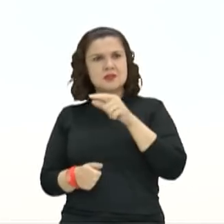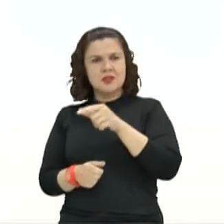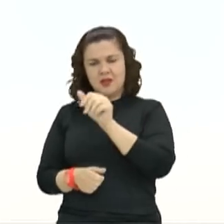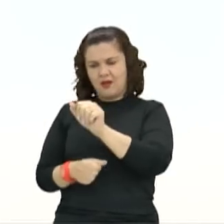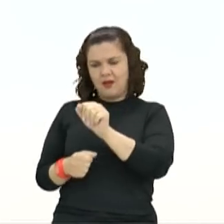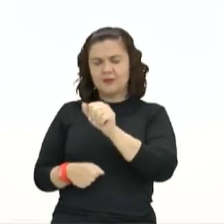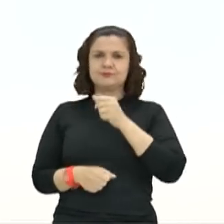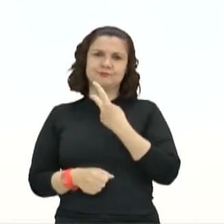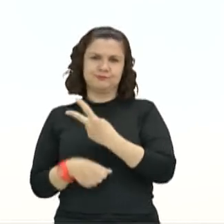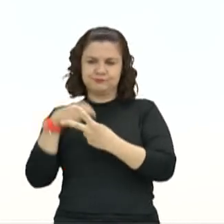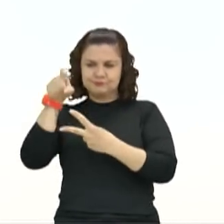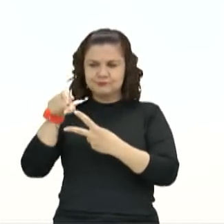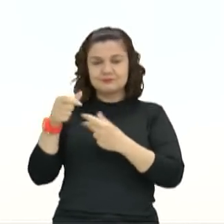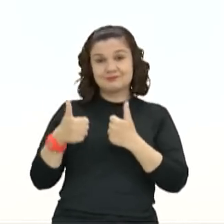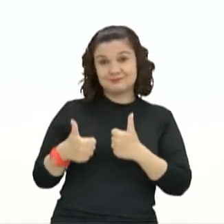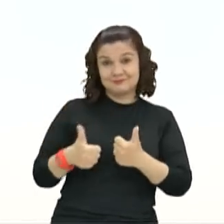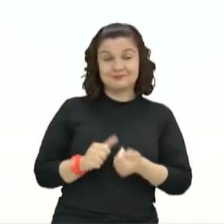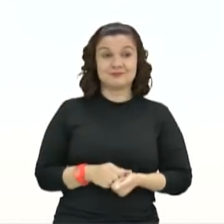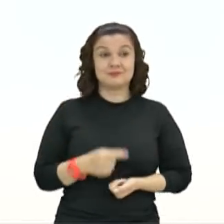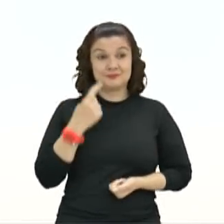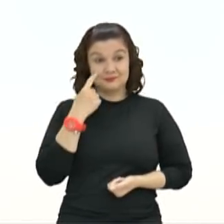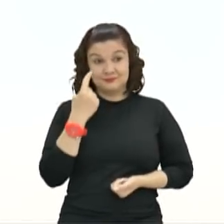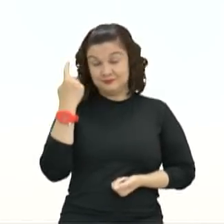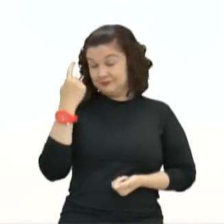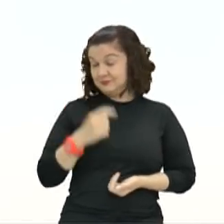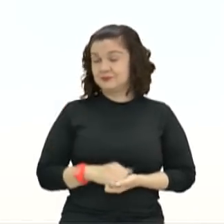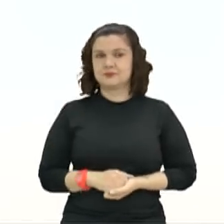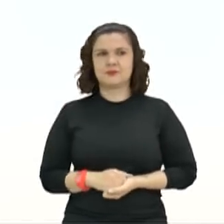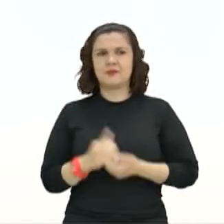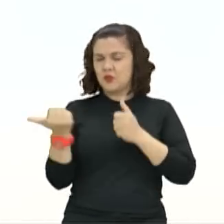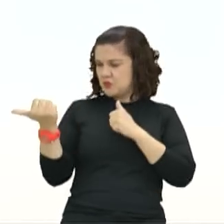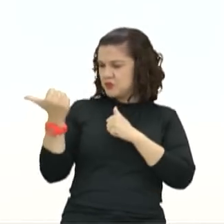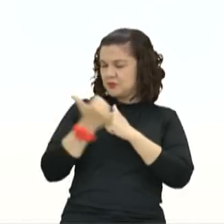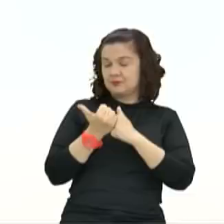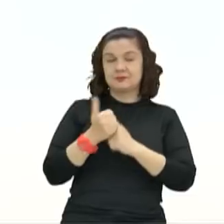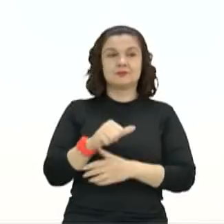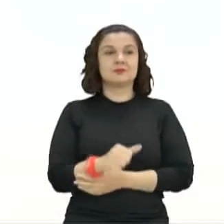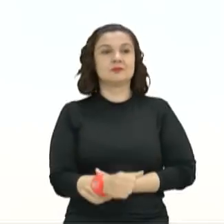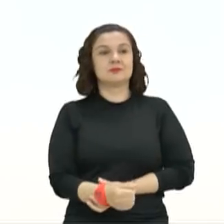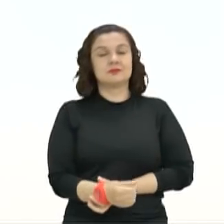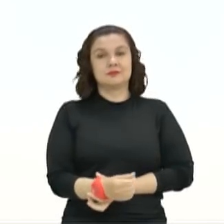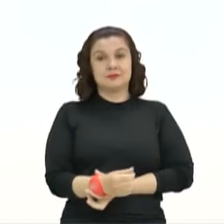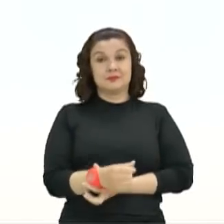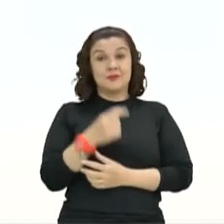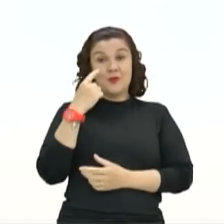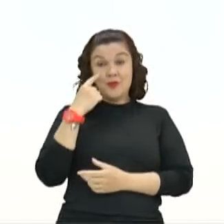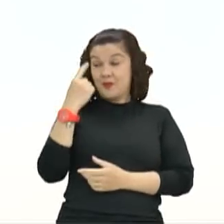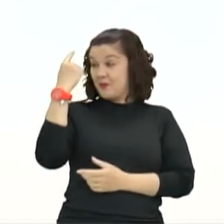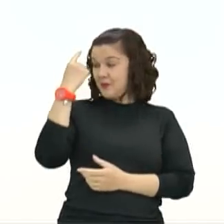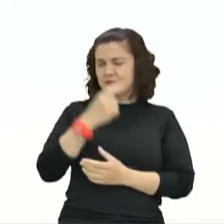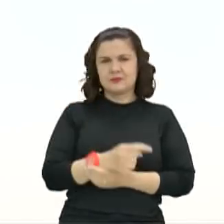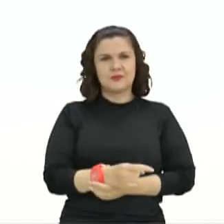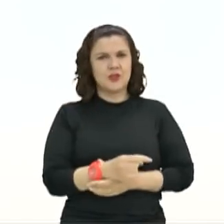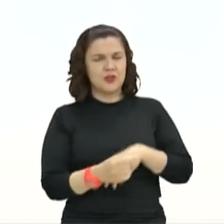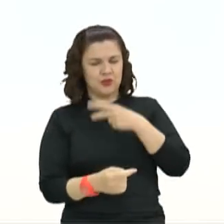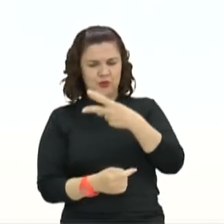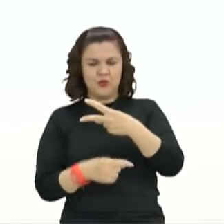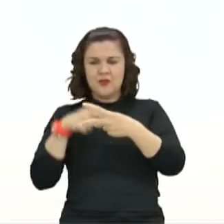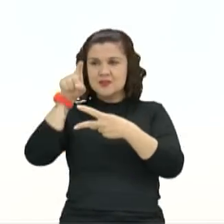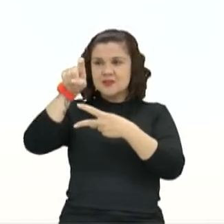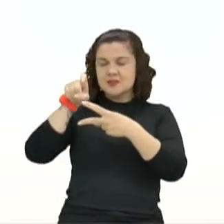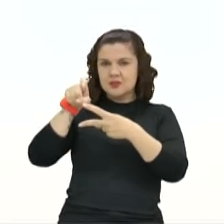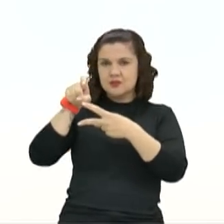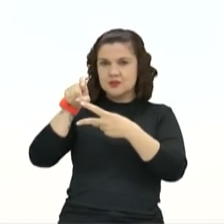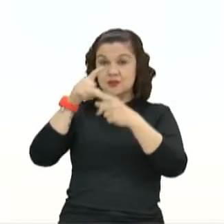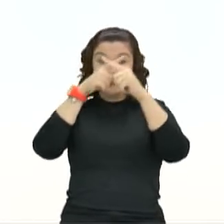2. Tranquilo até aí? Beleza, né? Tá. Agora o que acontece? Repare. Esse 2 elevado a x, ele